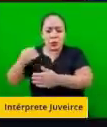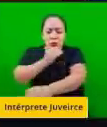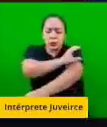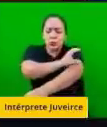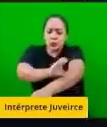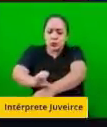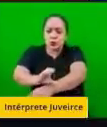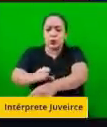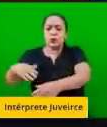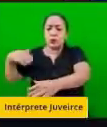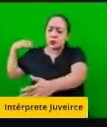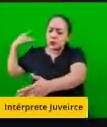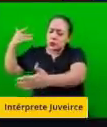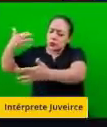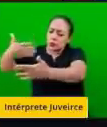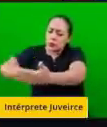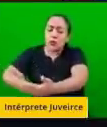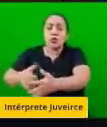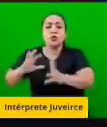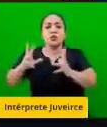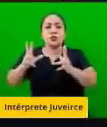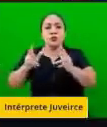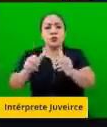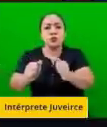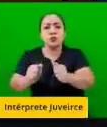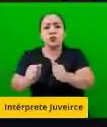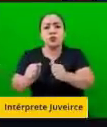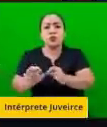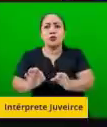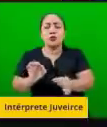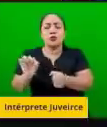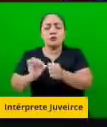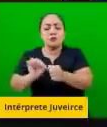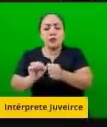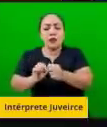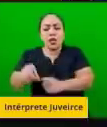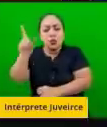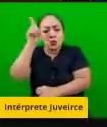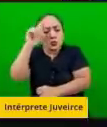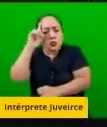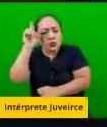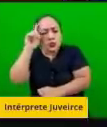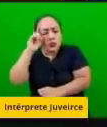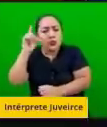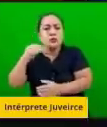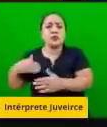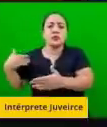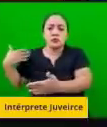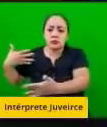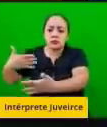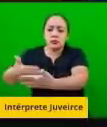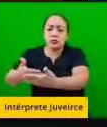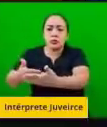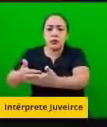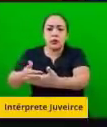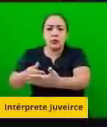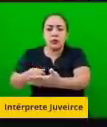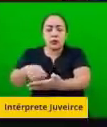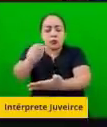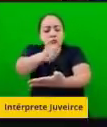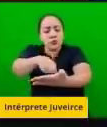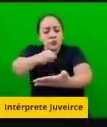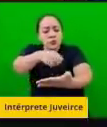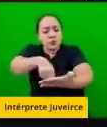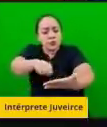sociedade, os aspectos do cotidiano, todas essas formas de registro passaram a ser